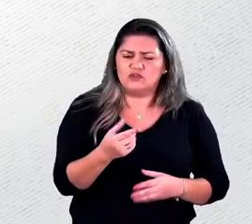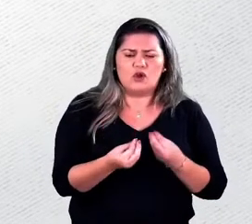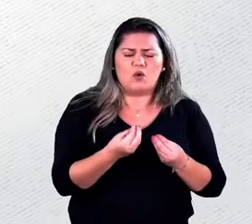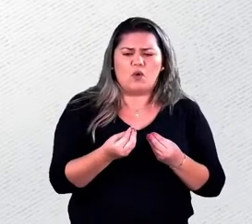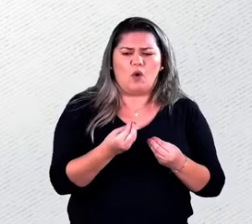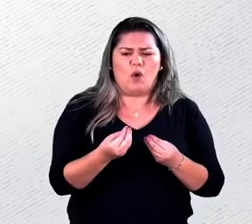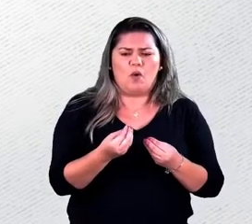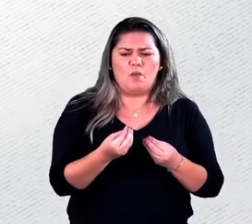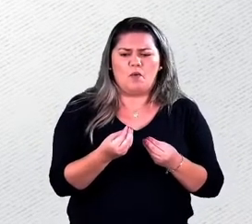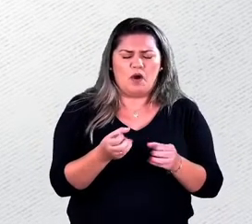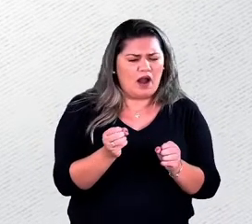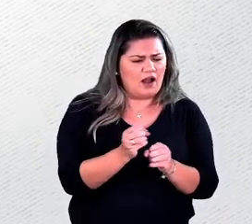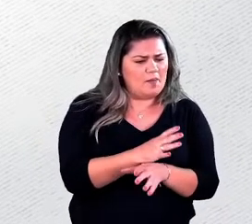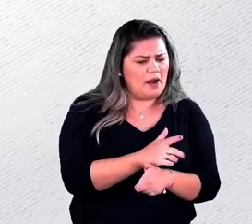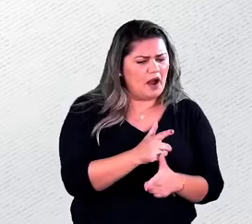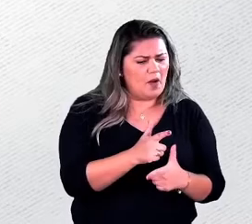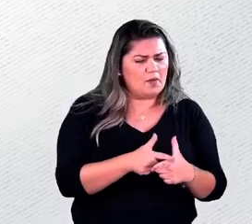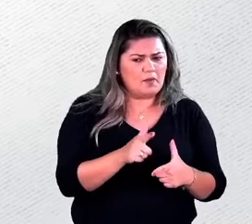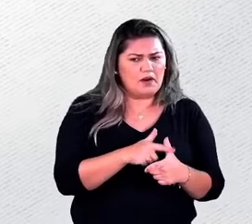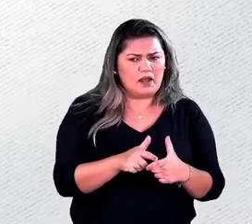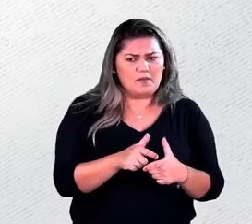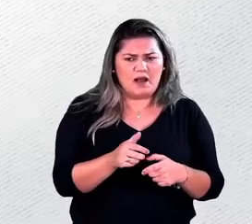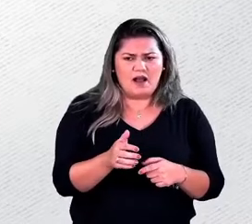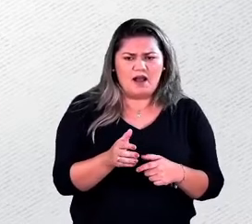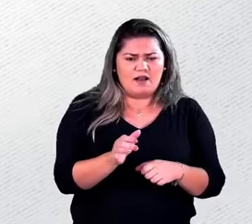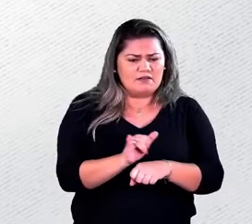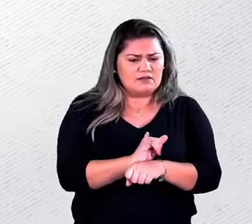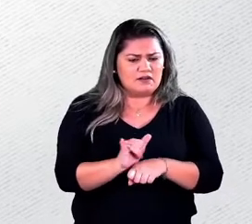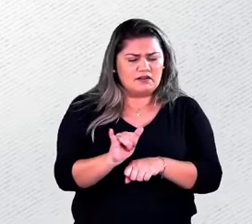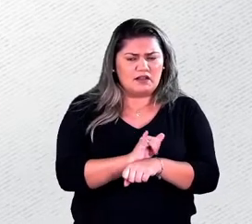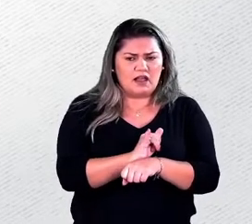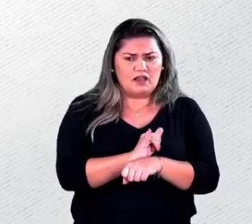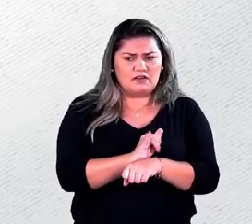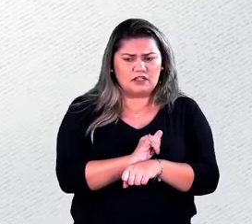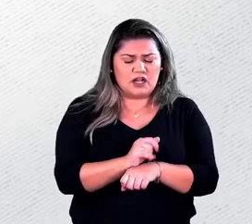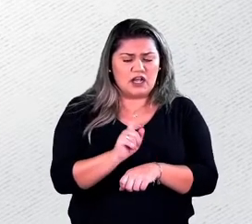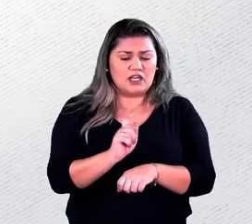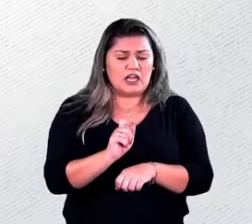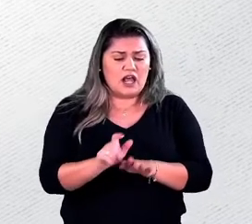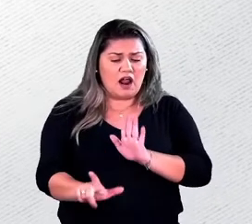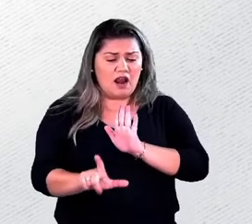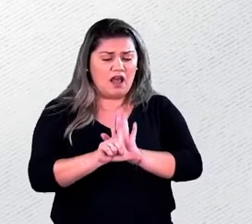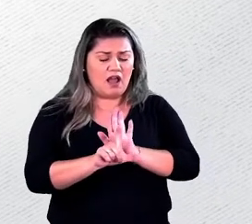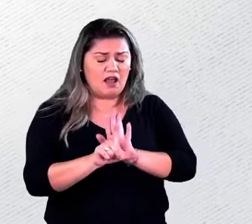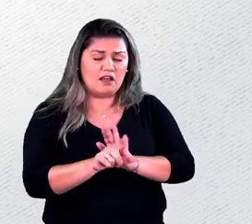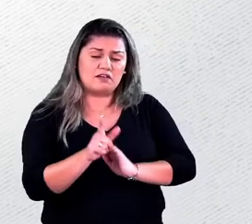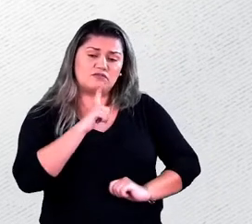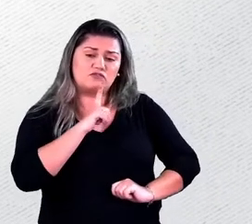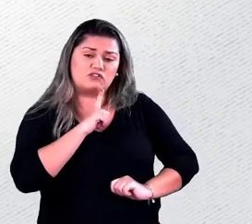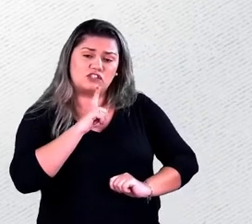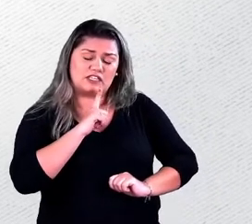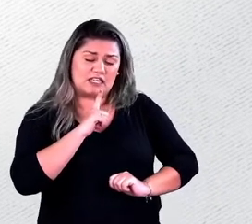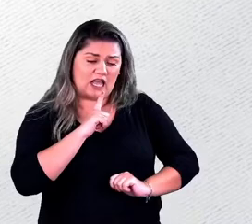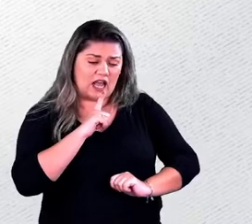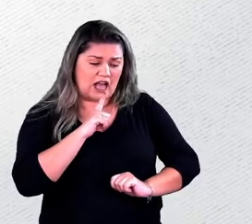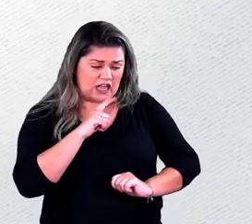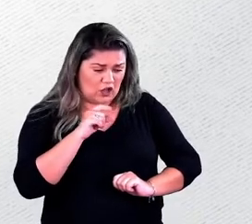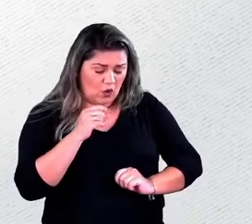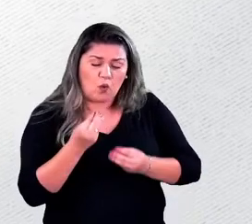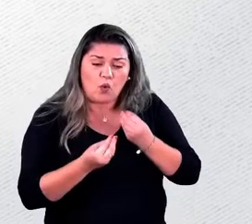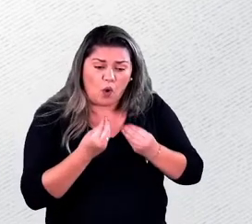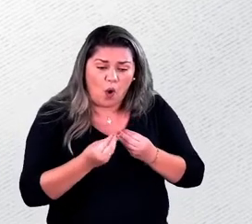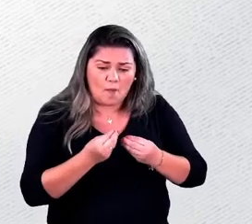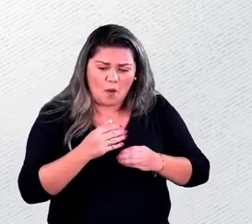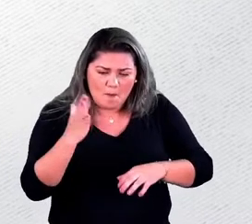insuficiente também porque naquilo que a lei trata e havia ainda espaço para aprimorar